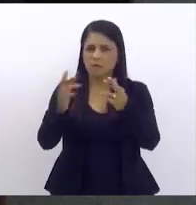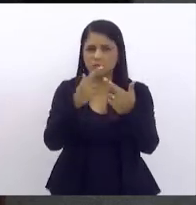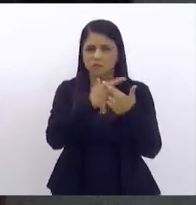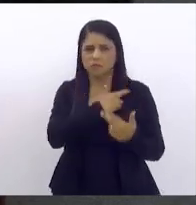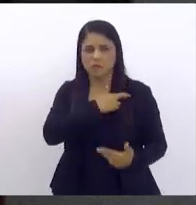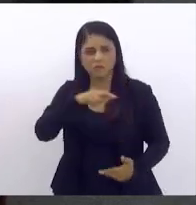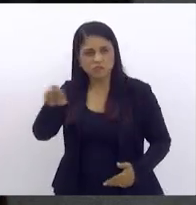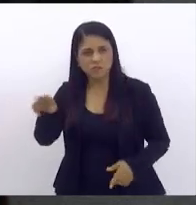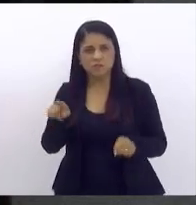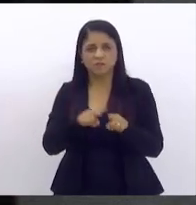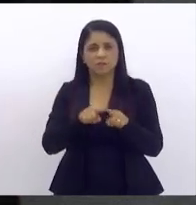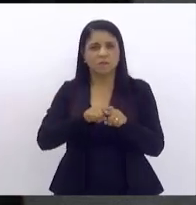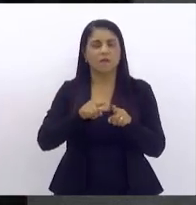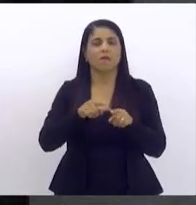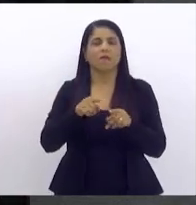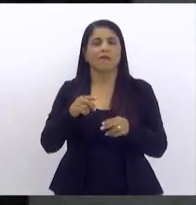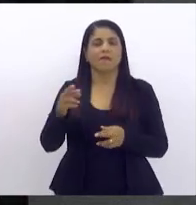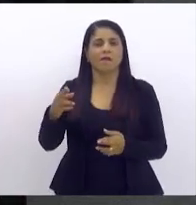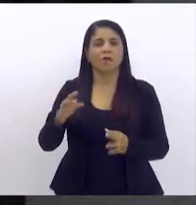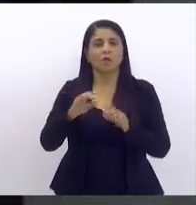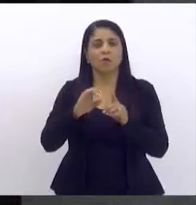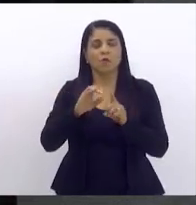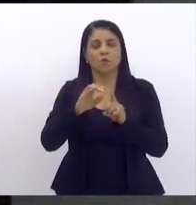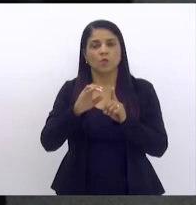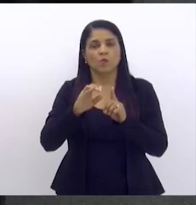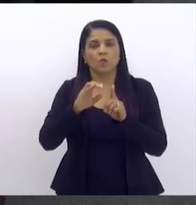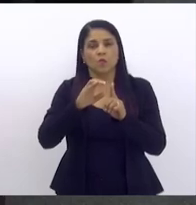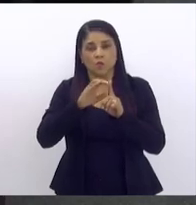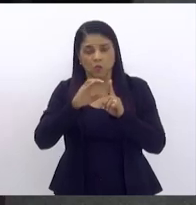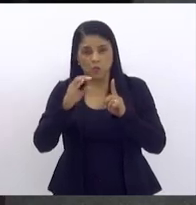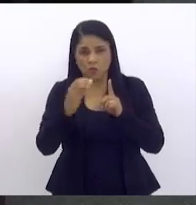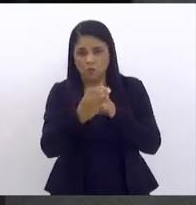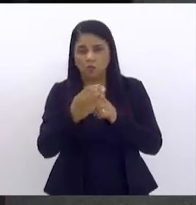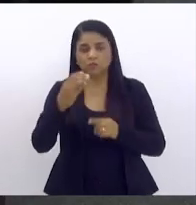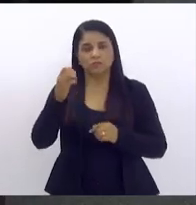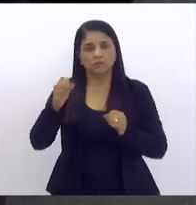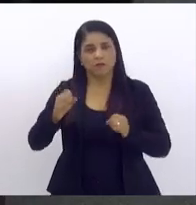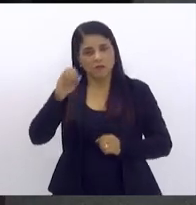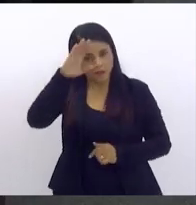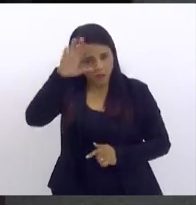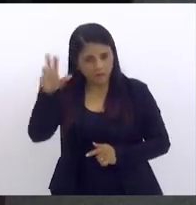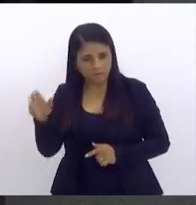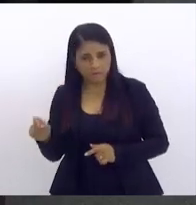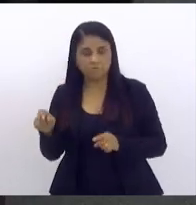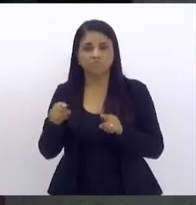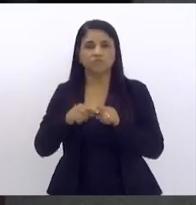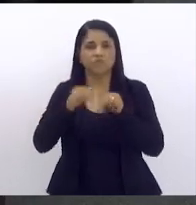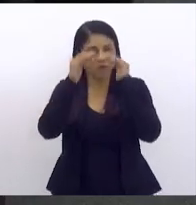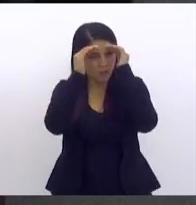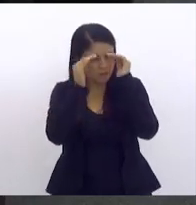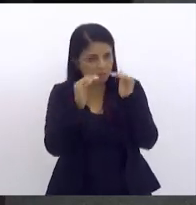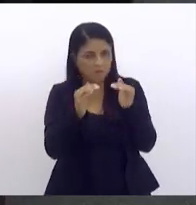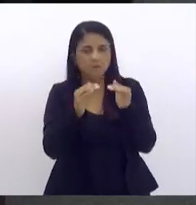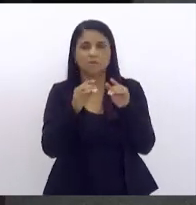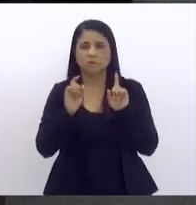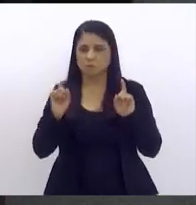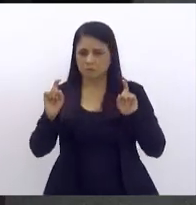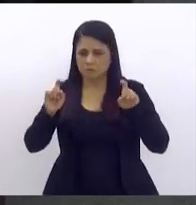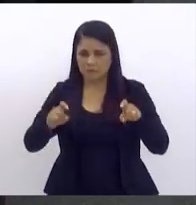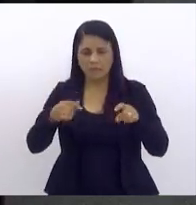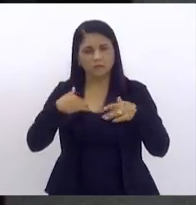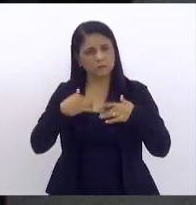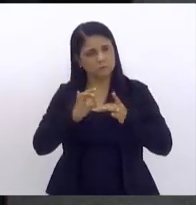de matriz africana. Beni, nós reconhecemos a sua luta, a nossa mandata está inteira à sua disposição